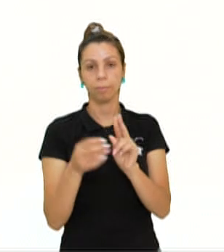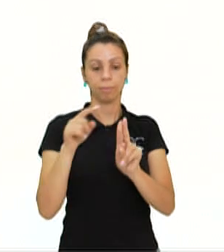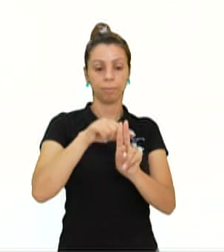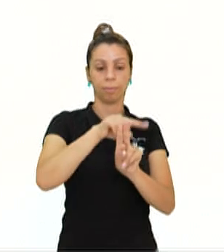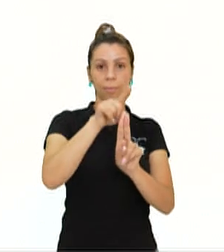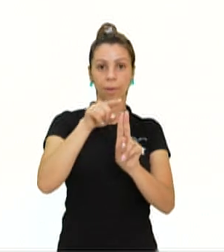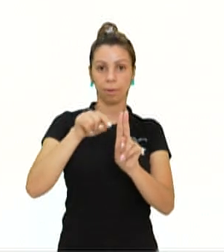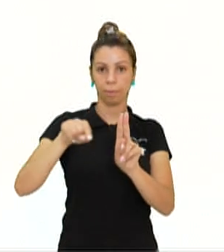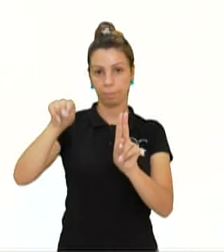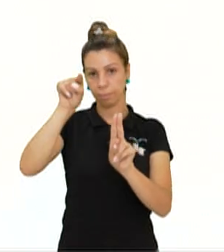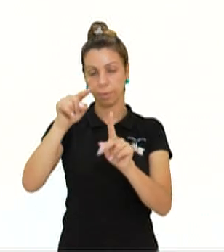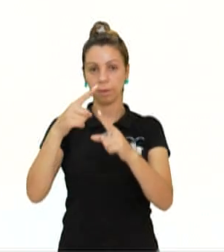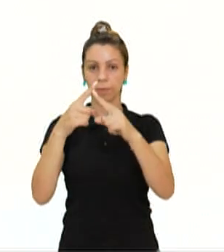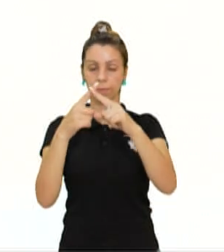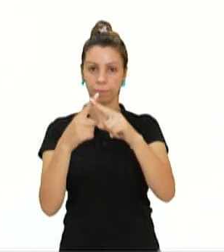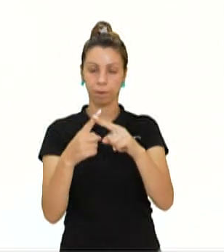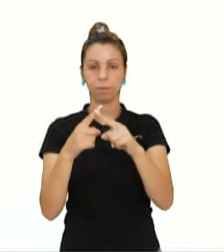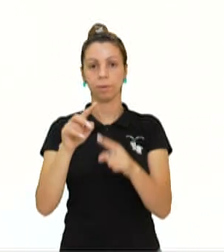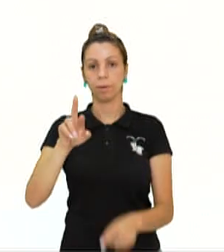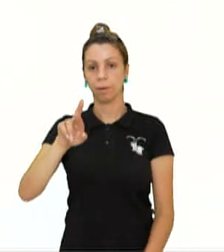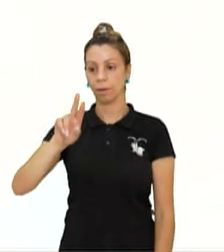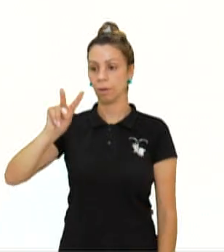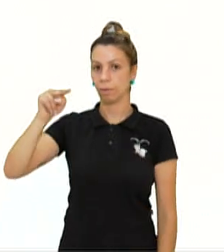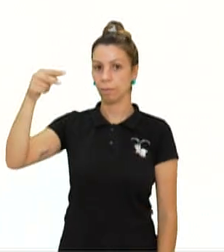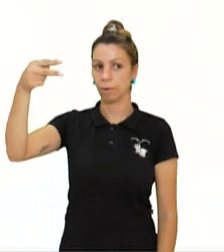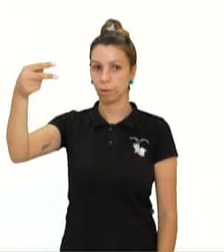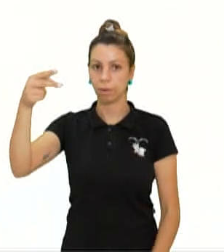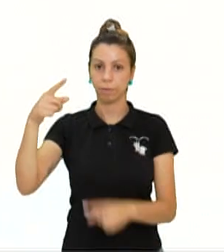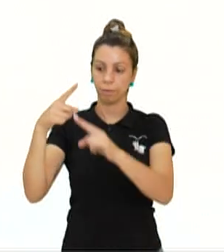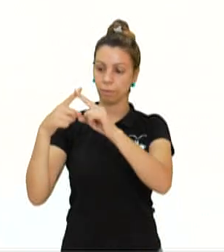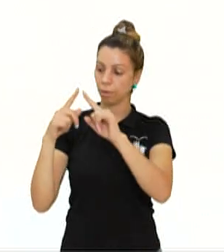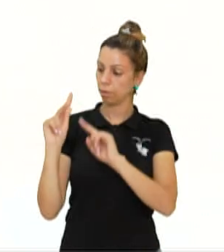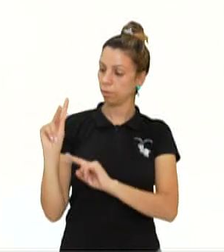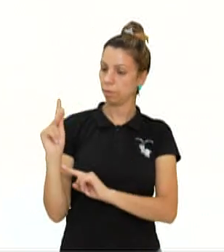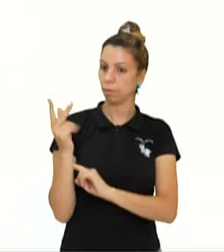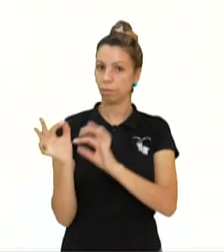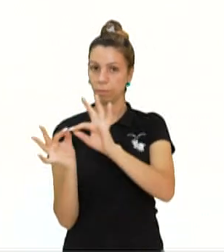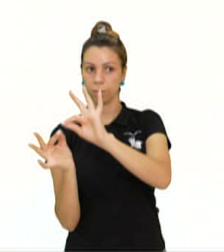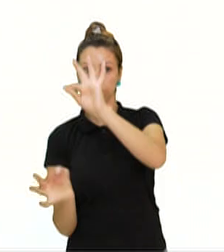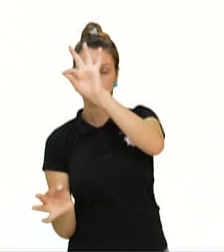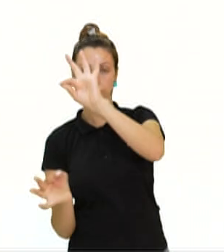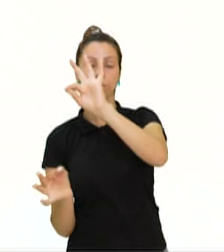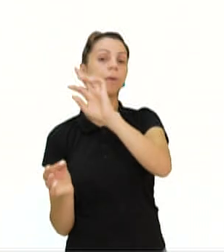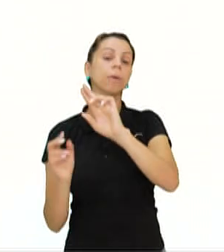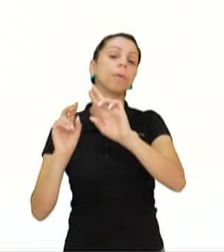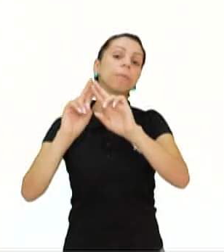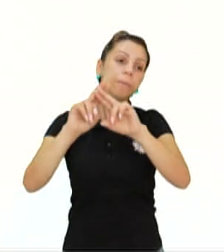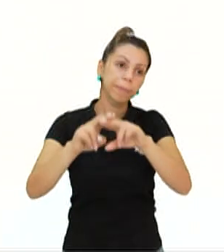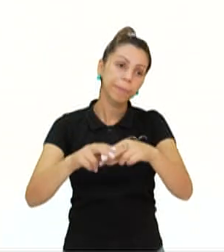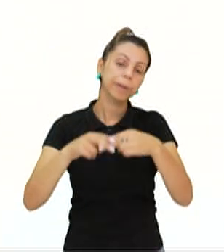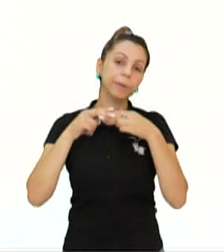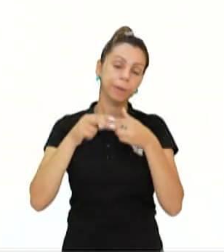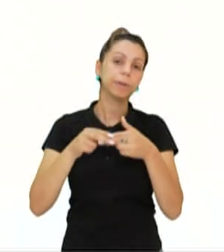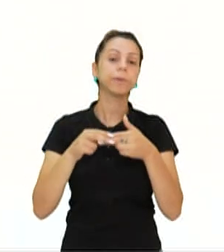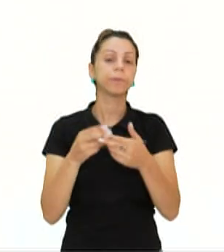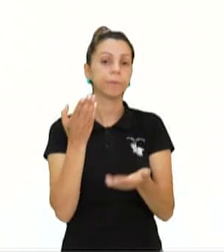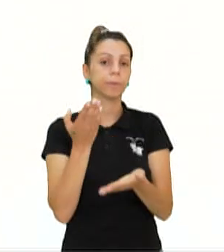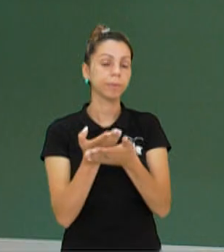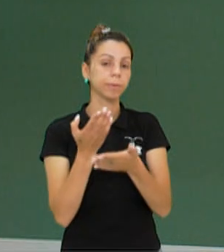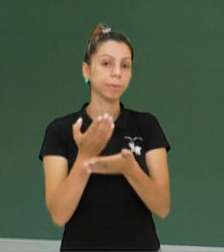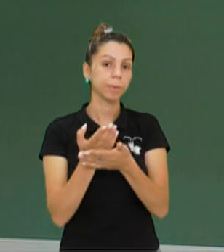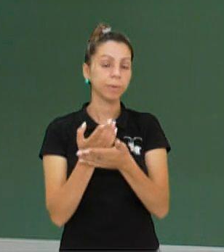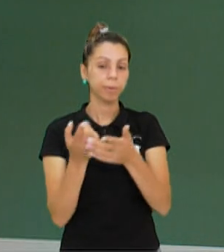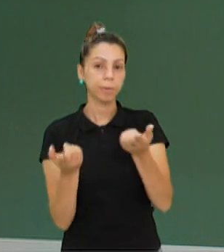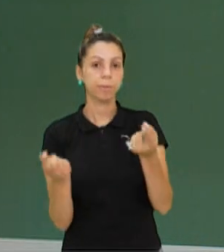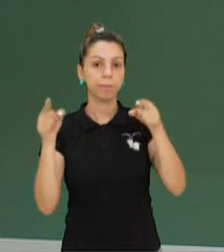ao quadrado, vezes a altura também, né? Por isso que o prisma é estudado, o volume do prisma se estuda ali